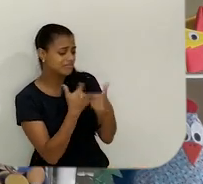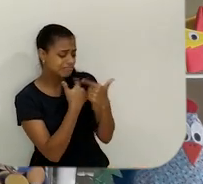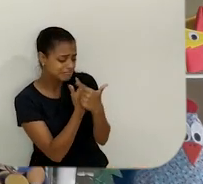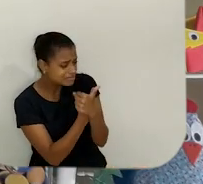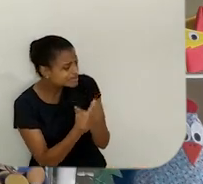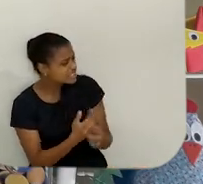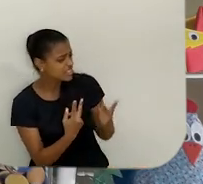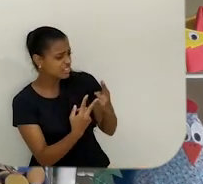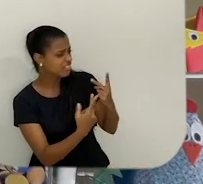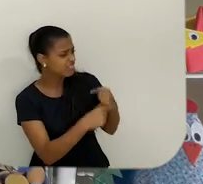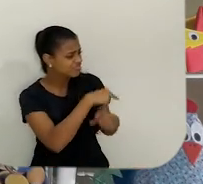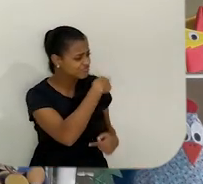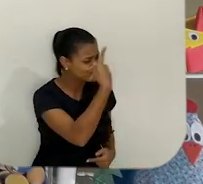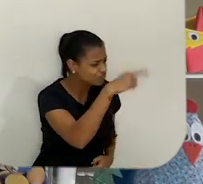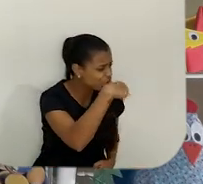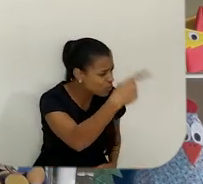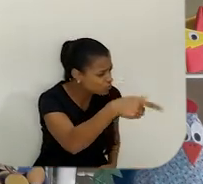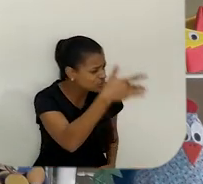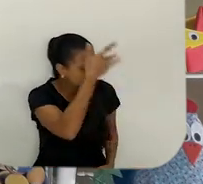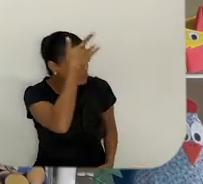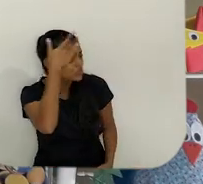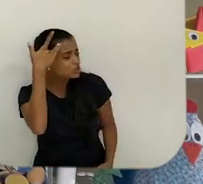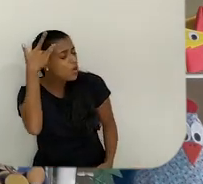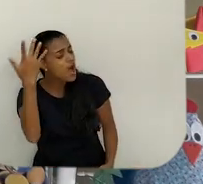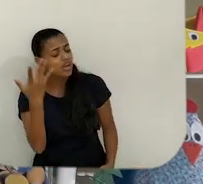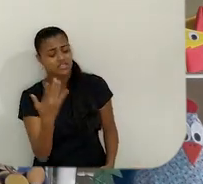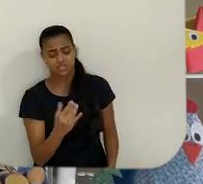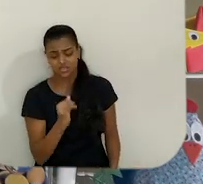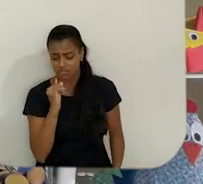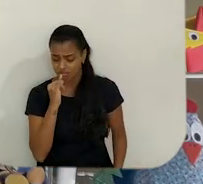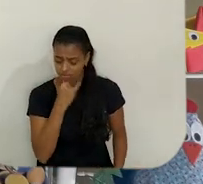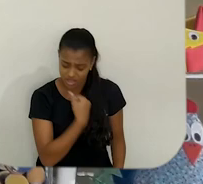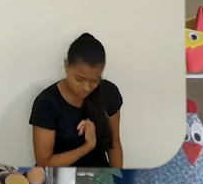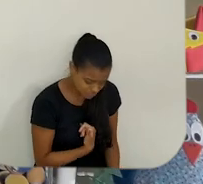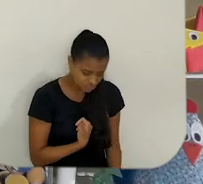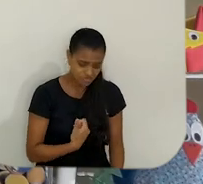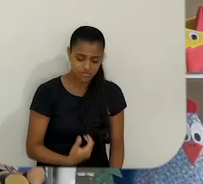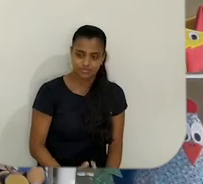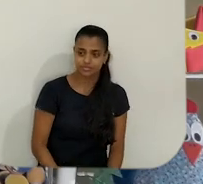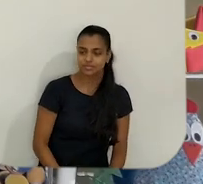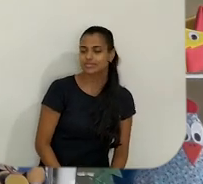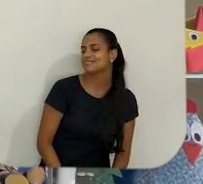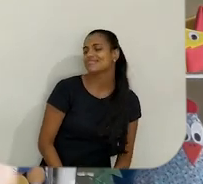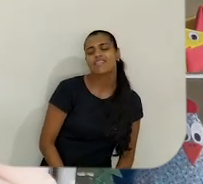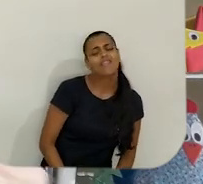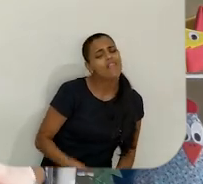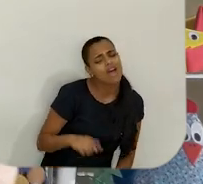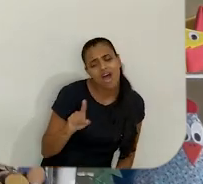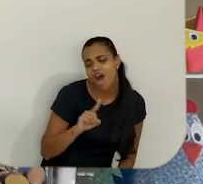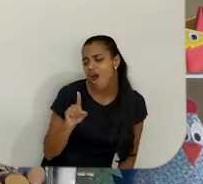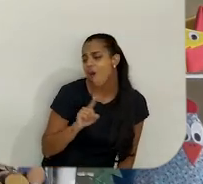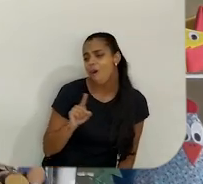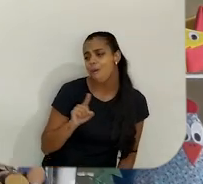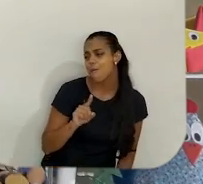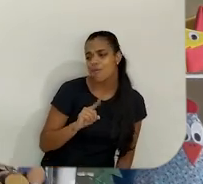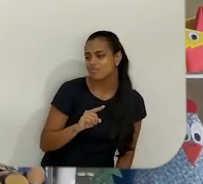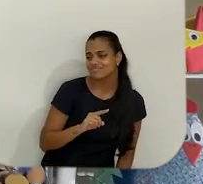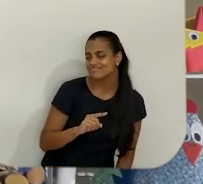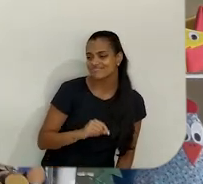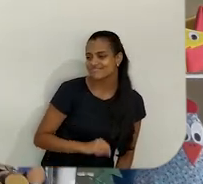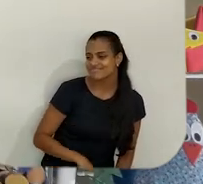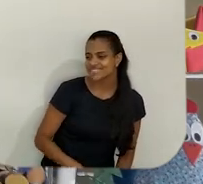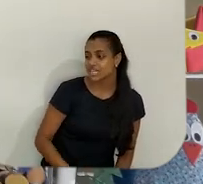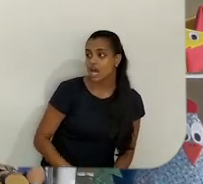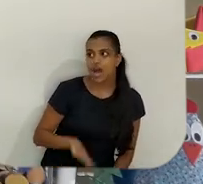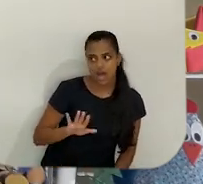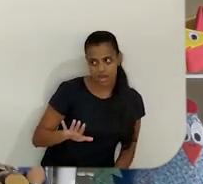os outros me machucarem me magoarem Eva eles não vão fazer isso e se